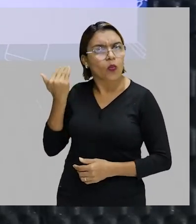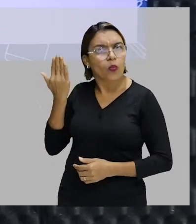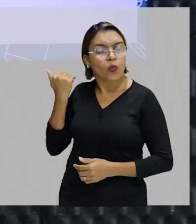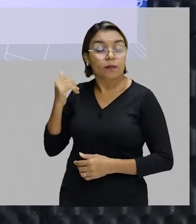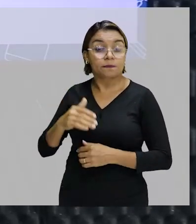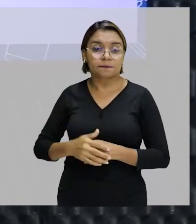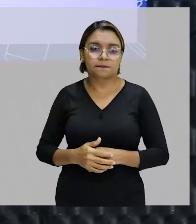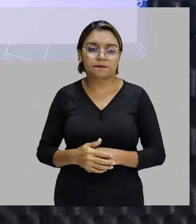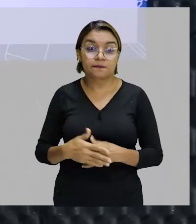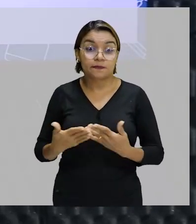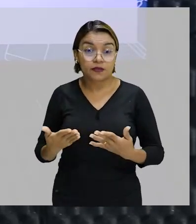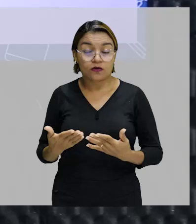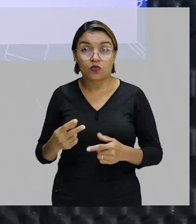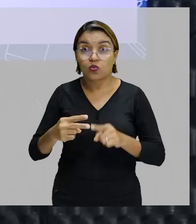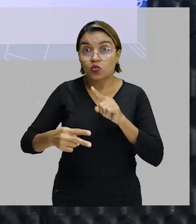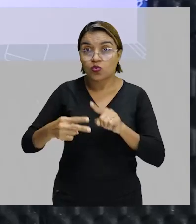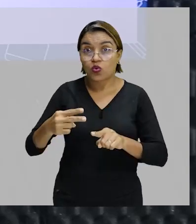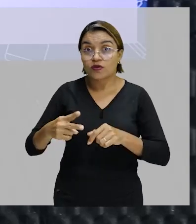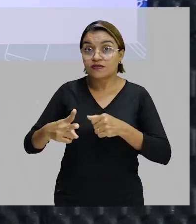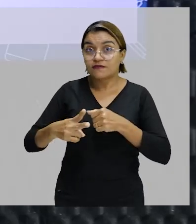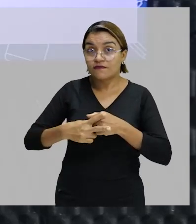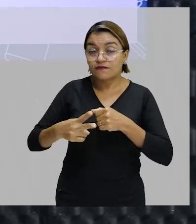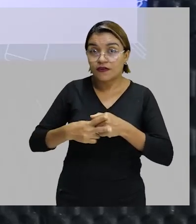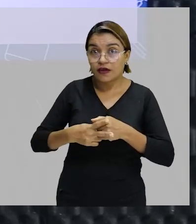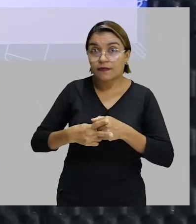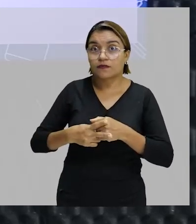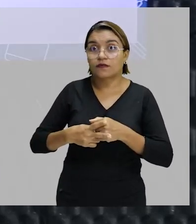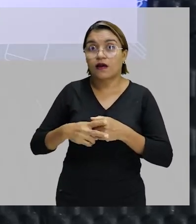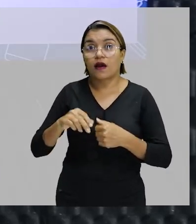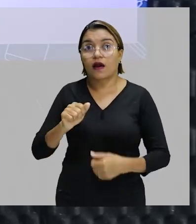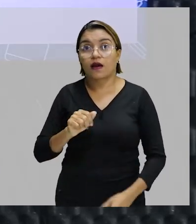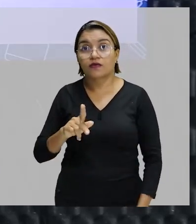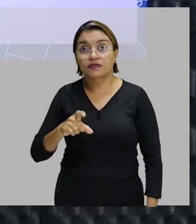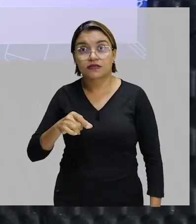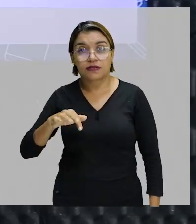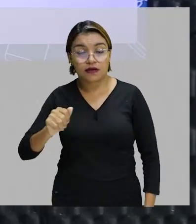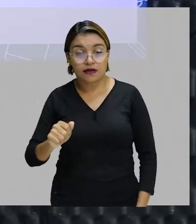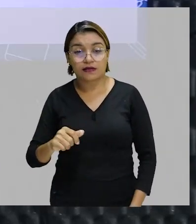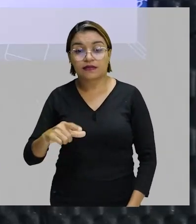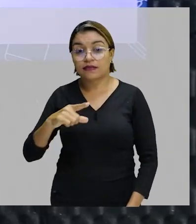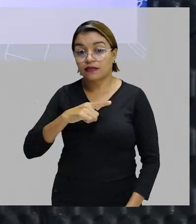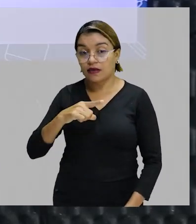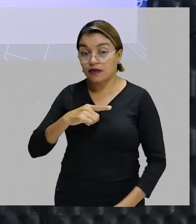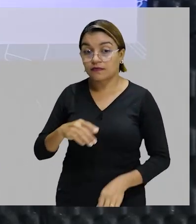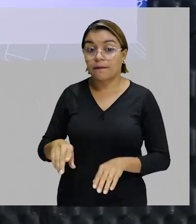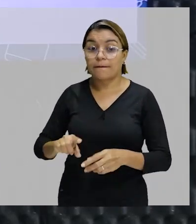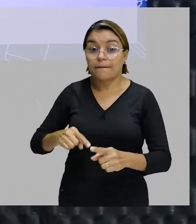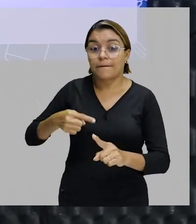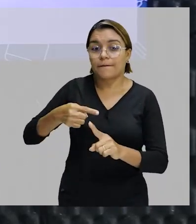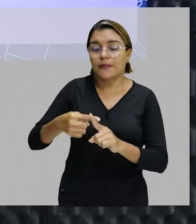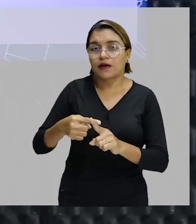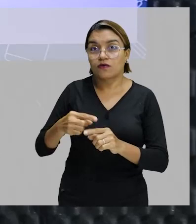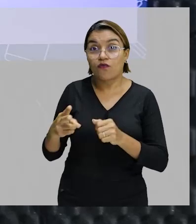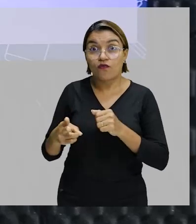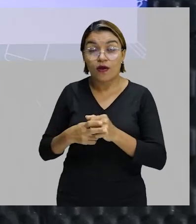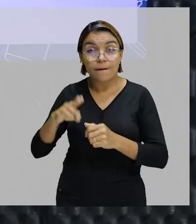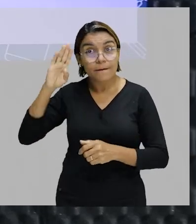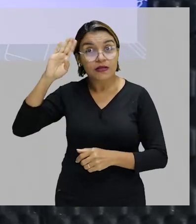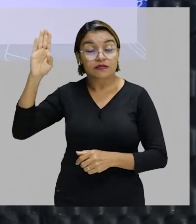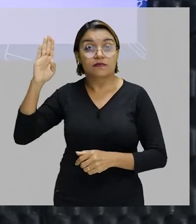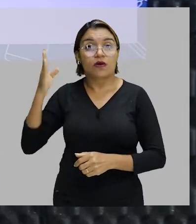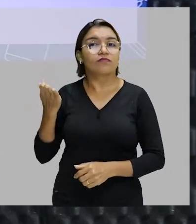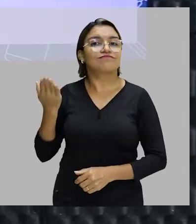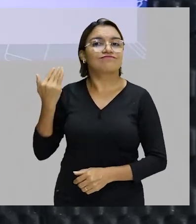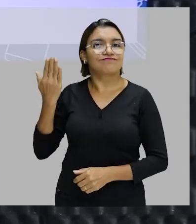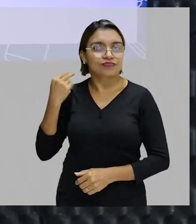Nesse caso, dois verbos. Verbo auxiliar ter, que é o had, mais o verbo principal conjugado no